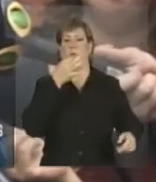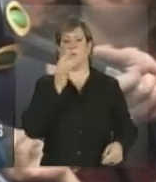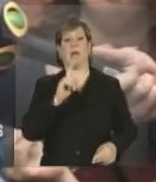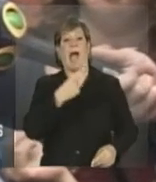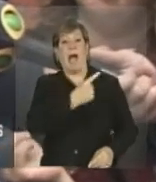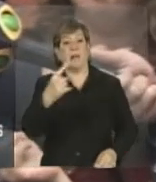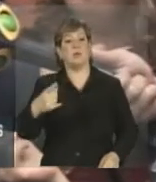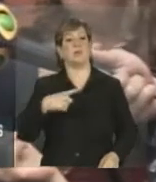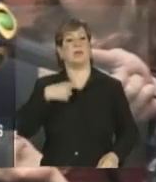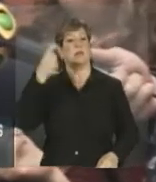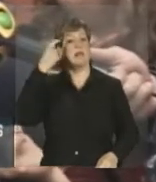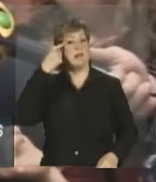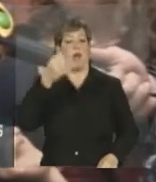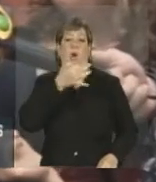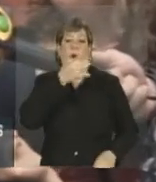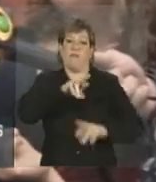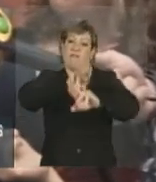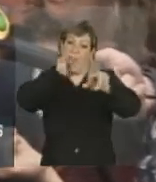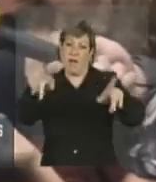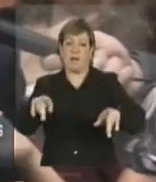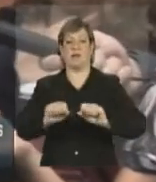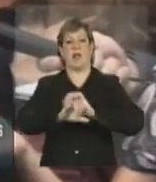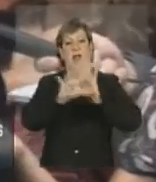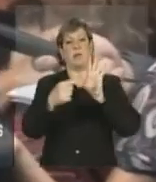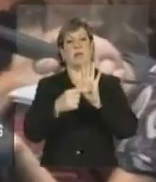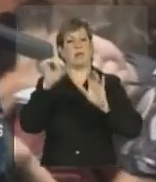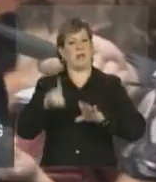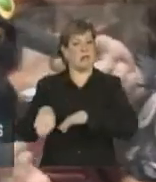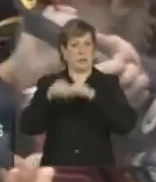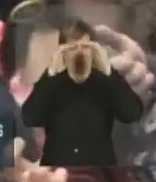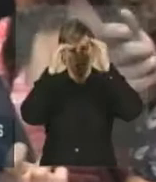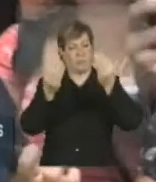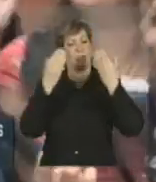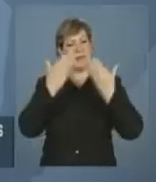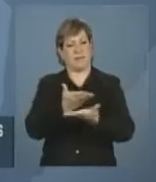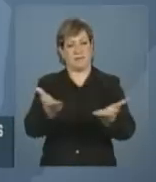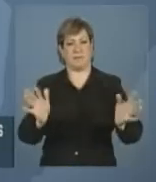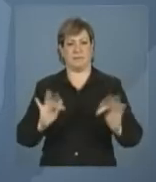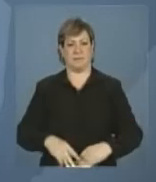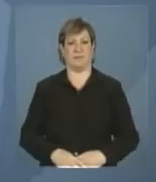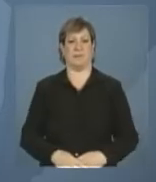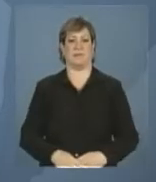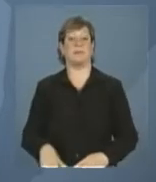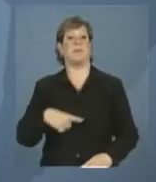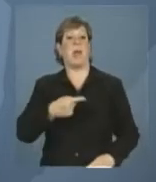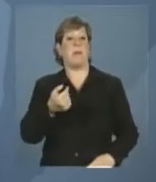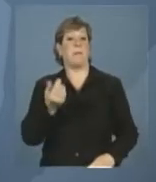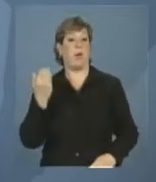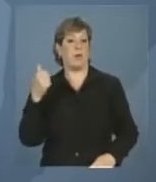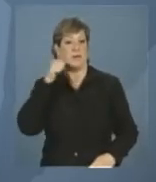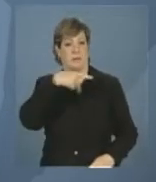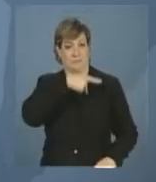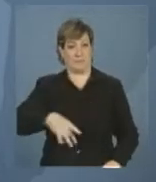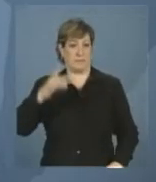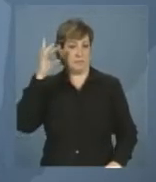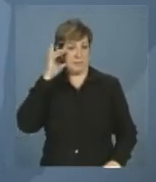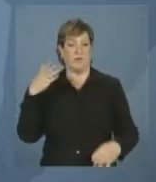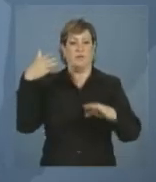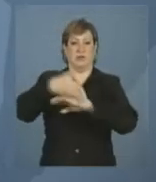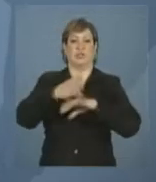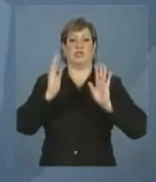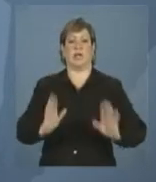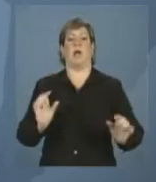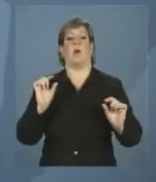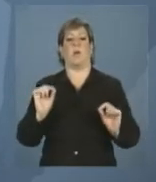abordá-los com transparência, com maturidade, num ambiente plural de democracia. Muito obrigado a vocês. Há pouco, a presidenta Dilma Rousseff participou de um